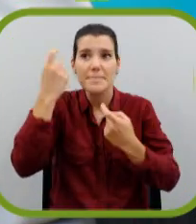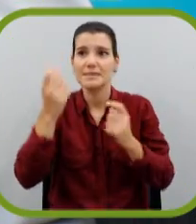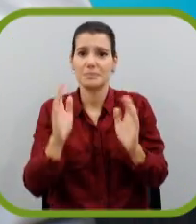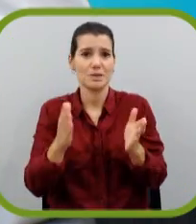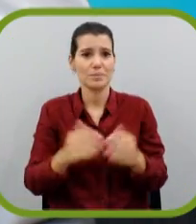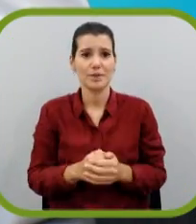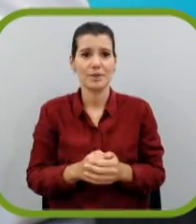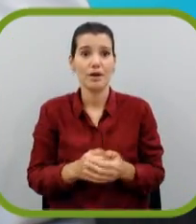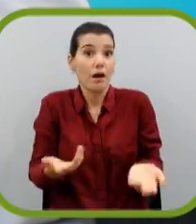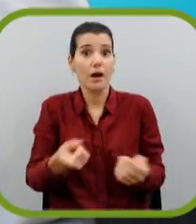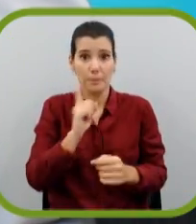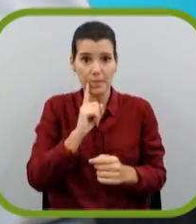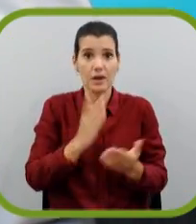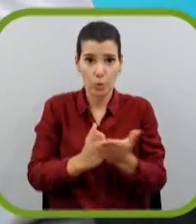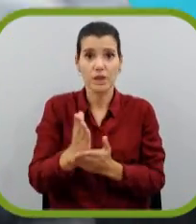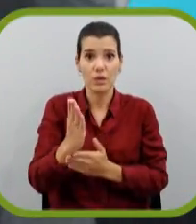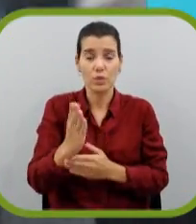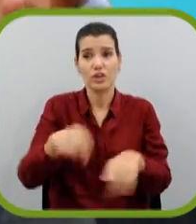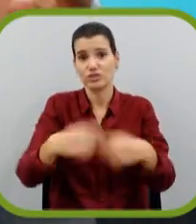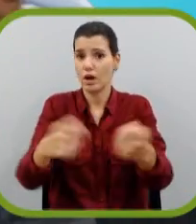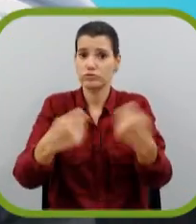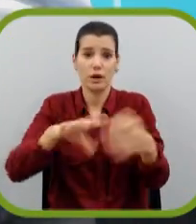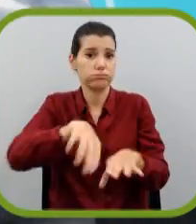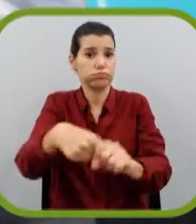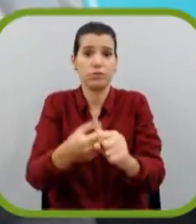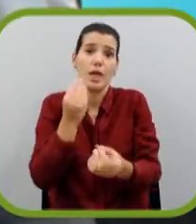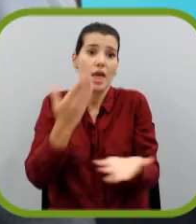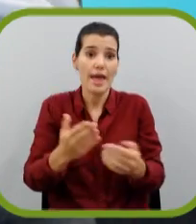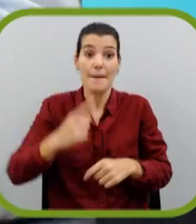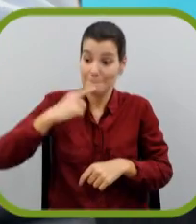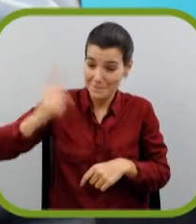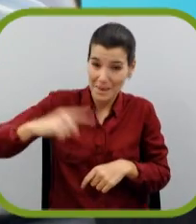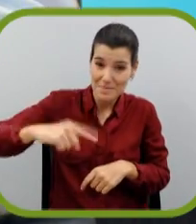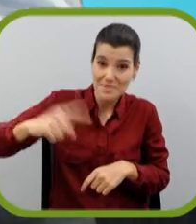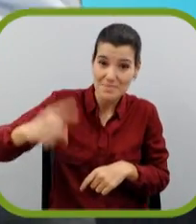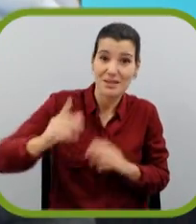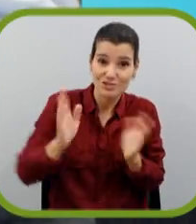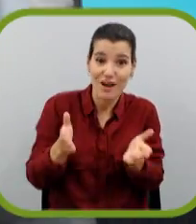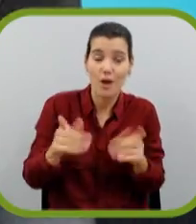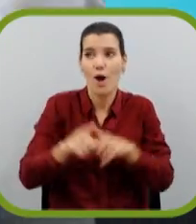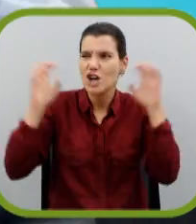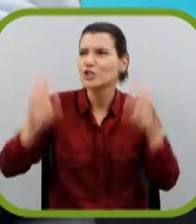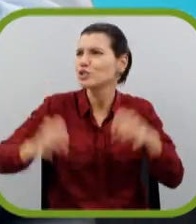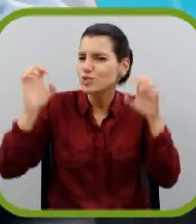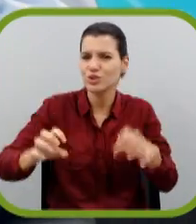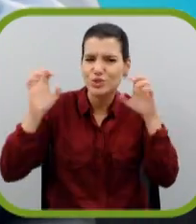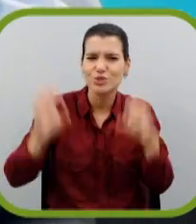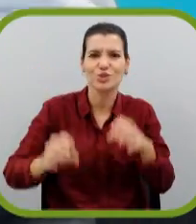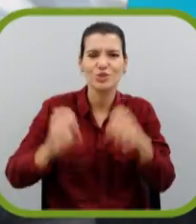momento, nem é preciso pensar em estratégias. É os ataques continuarem e provocarem danos massivos. É tal coisa, é chover